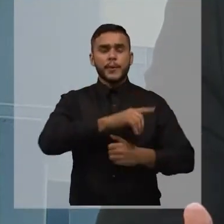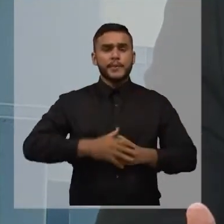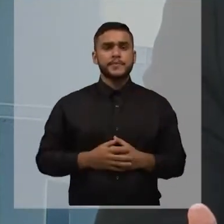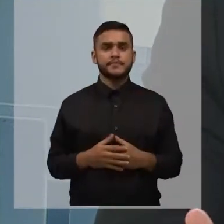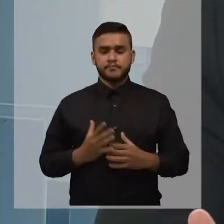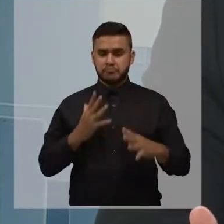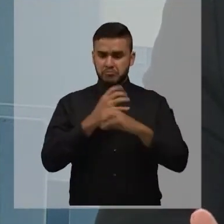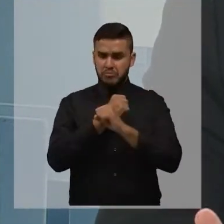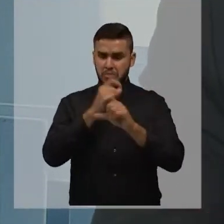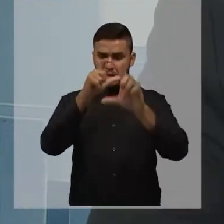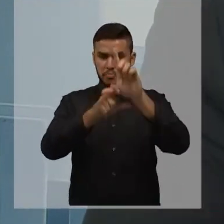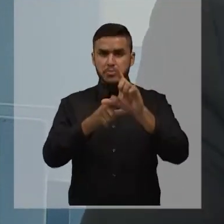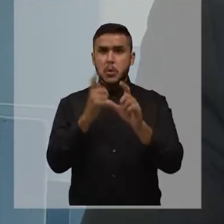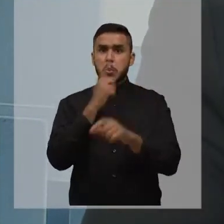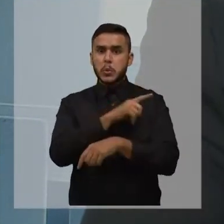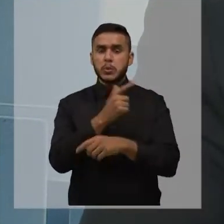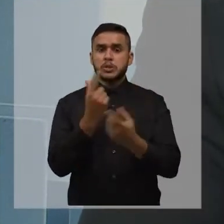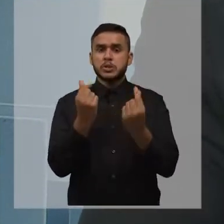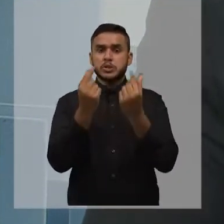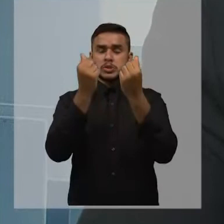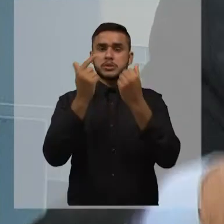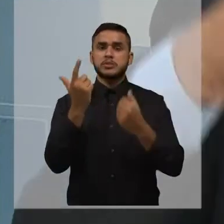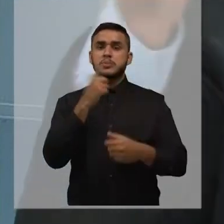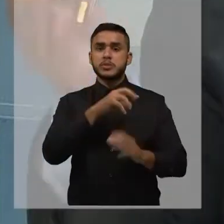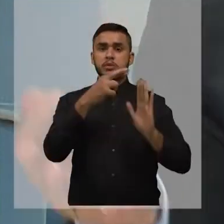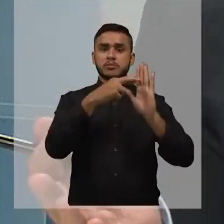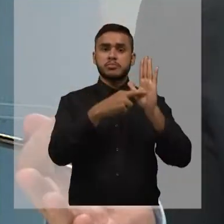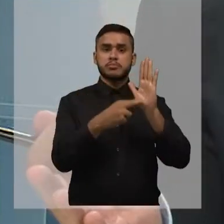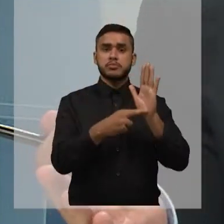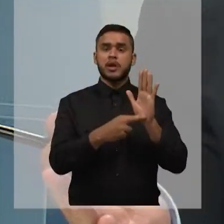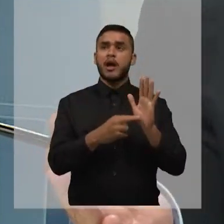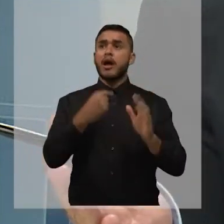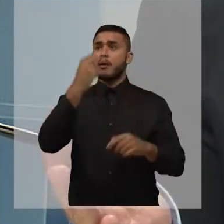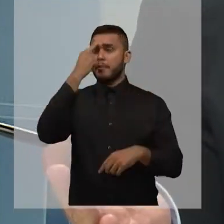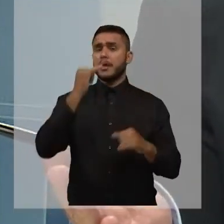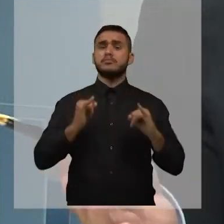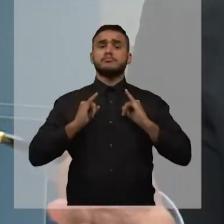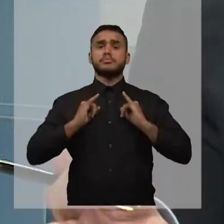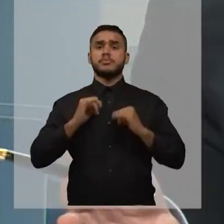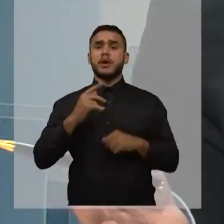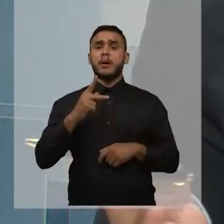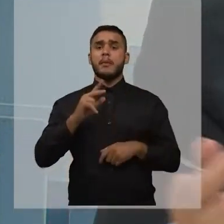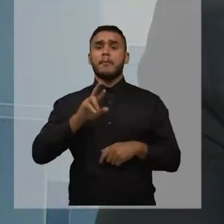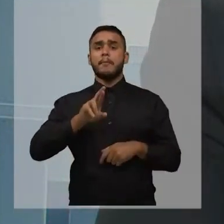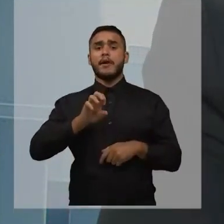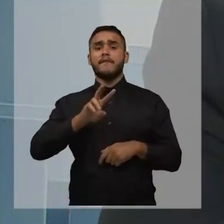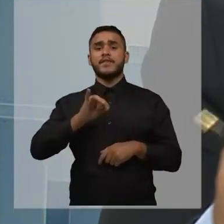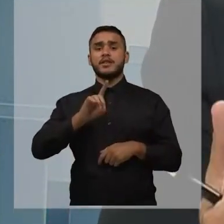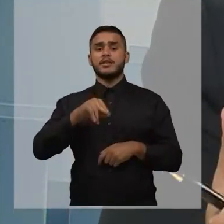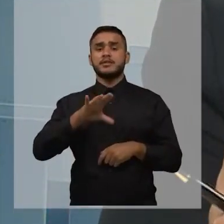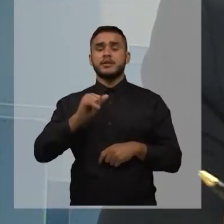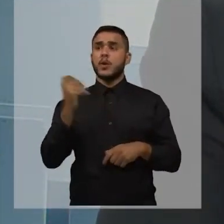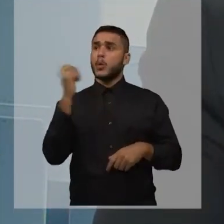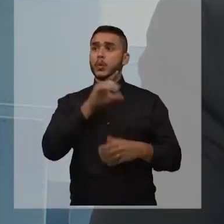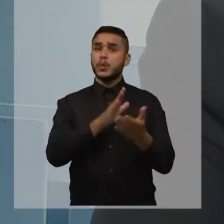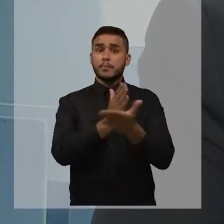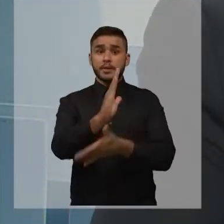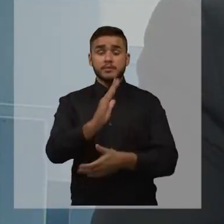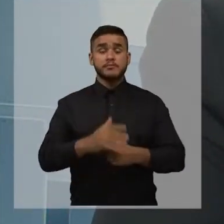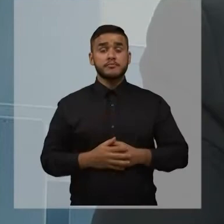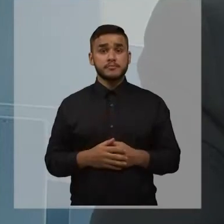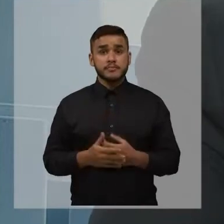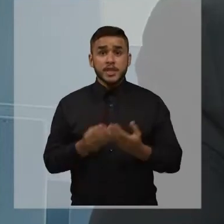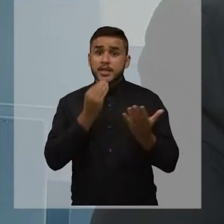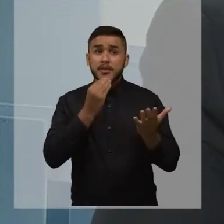as contas em dias. Já fez a reforma da Previdência que os outros estão querendo fazer. Então, se vocês querem mostrar alguma coisa positiva,